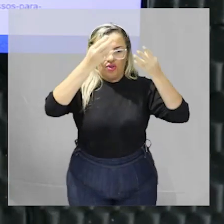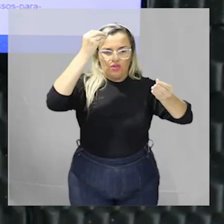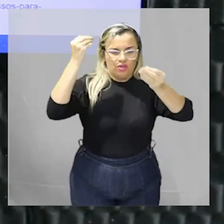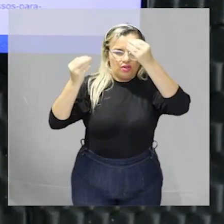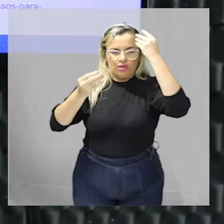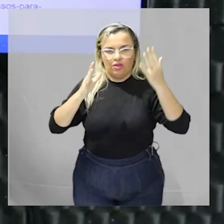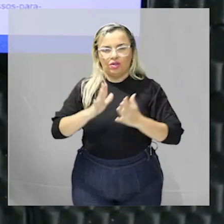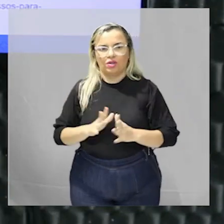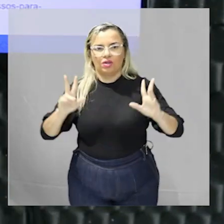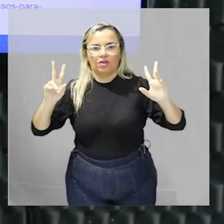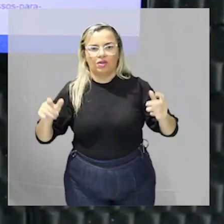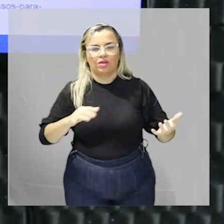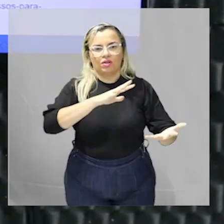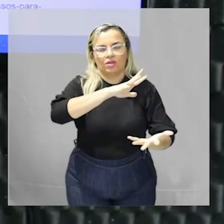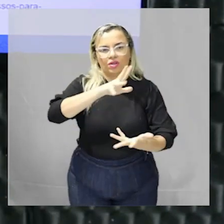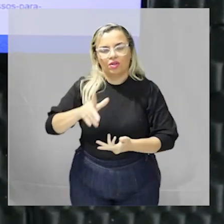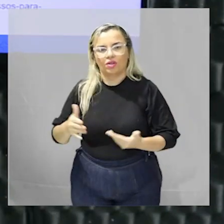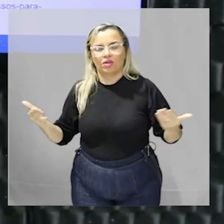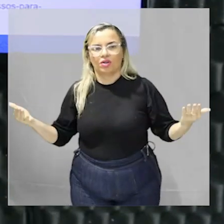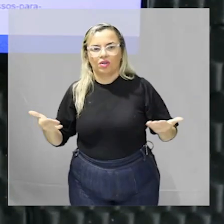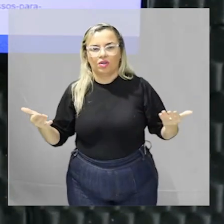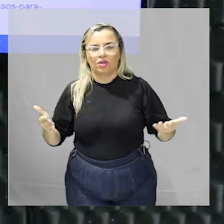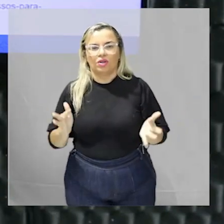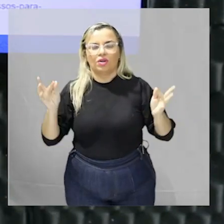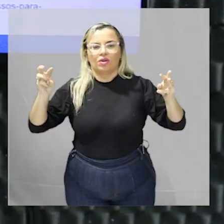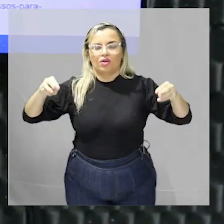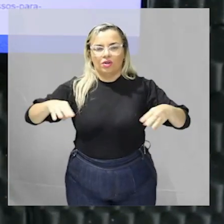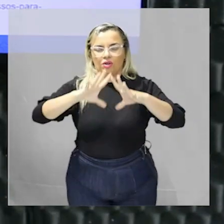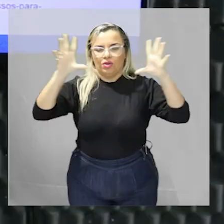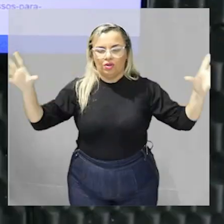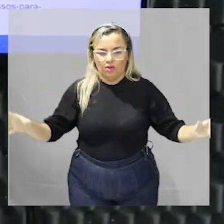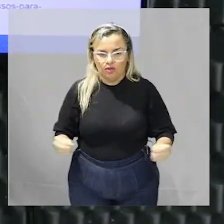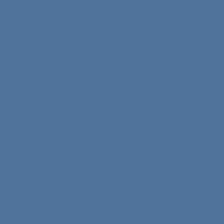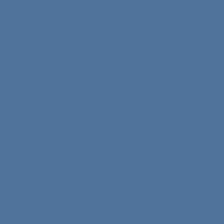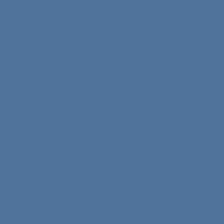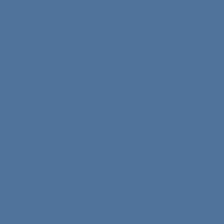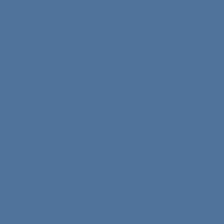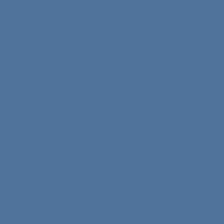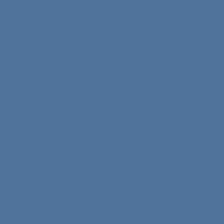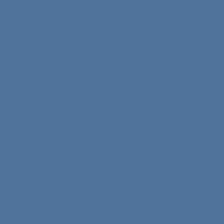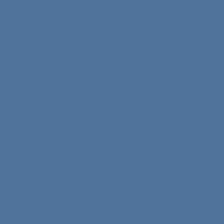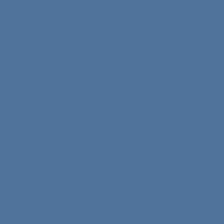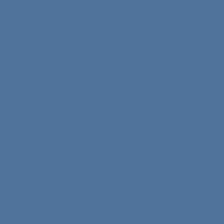sobre temas da atualidade. E a gente finaliza essa aula hoje com essas dicas.